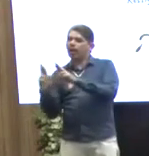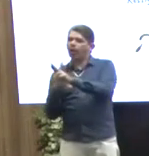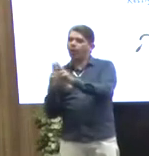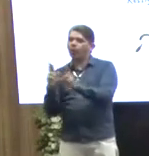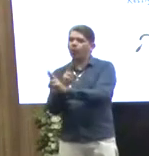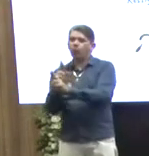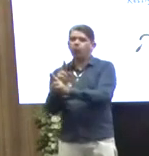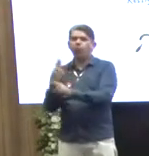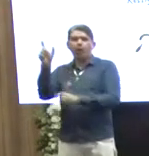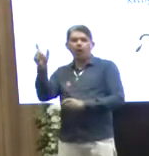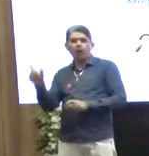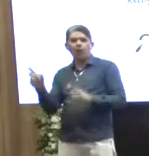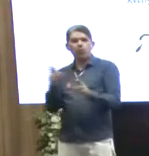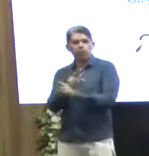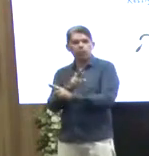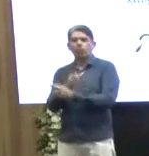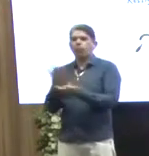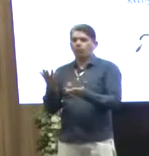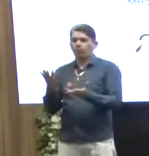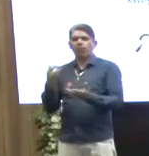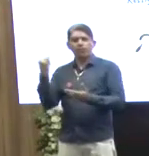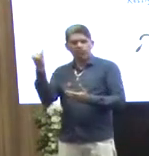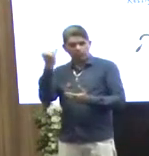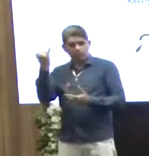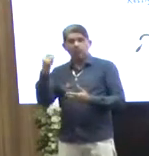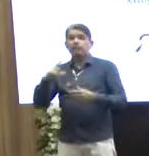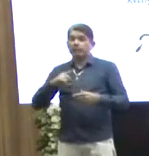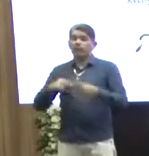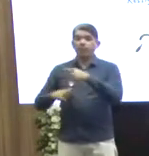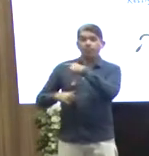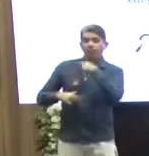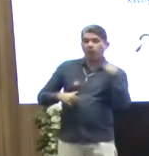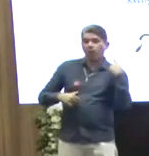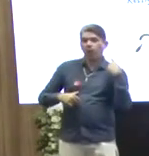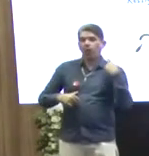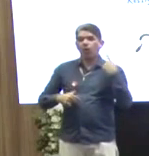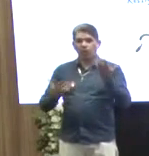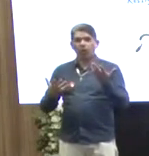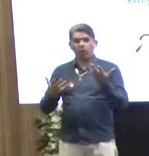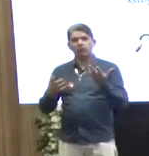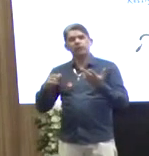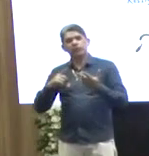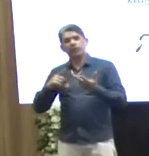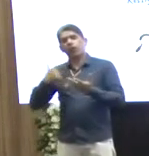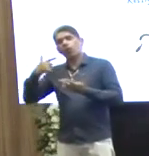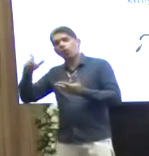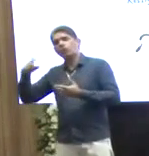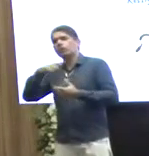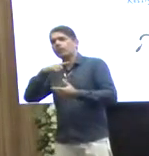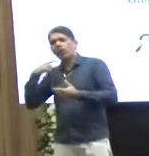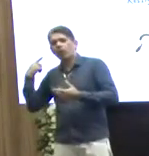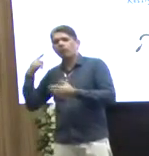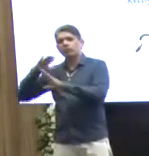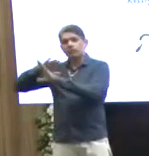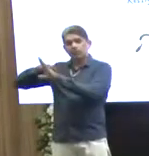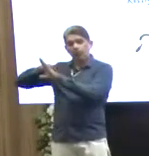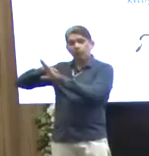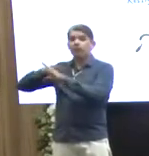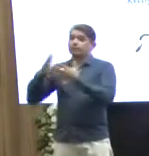temos que fazer na nossa prática, que é a relação com o conhecimento, mas em primeiro lugar é a relação com